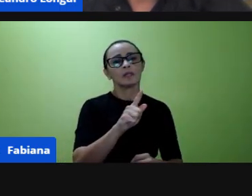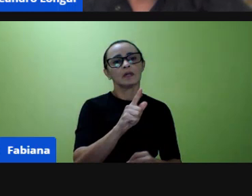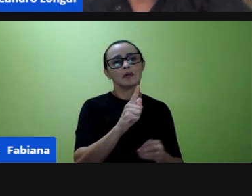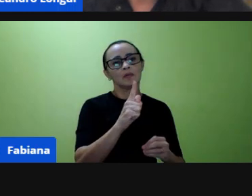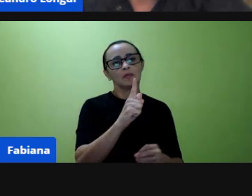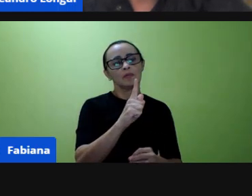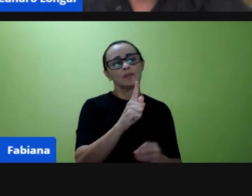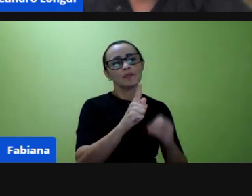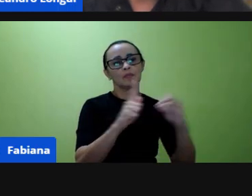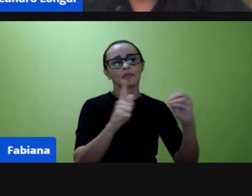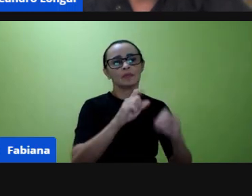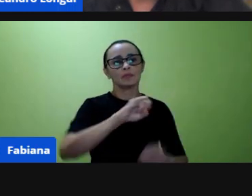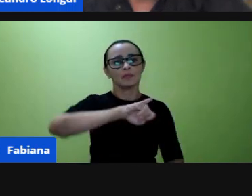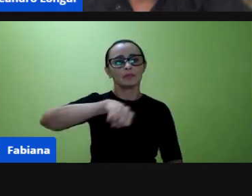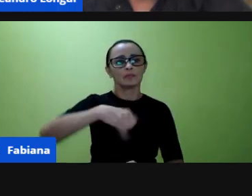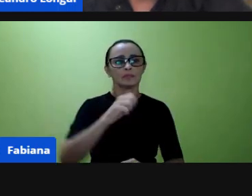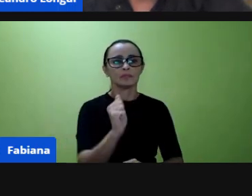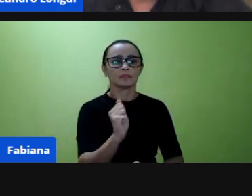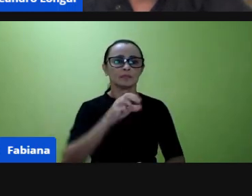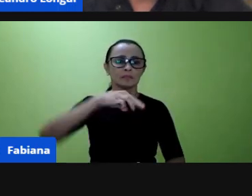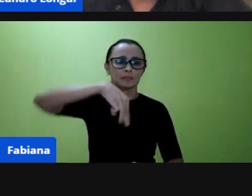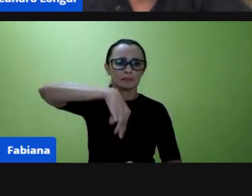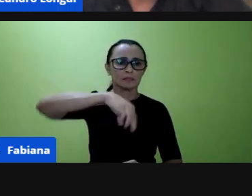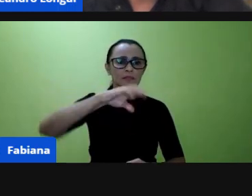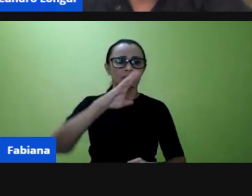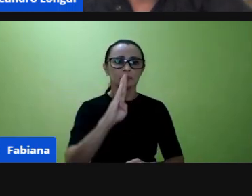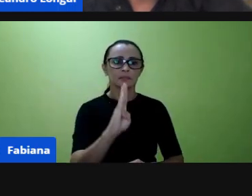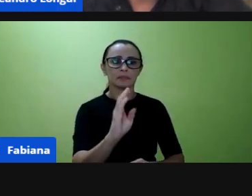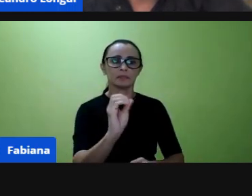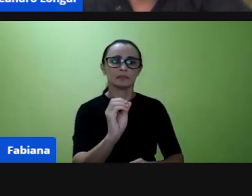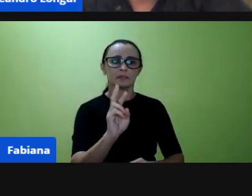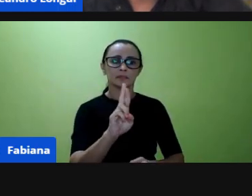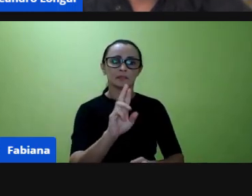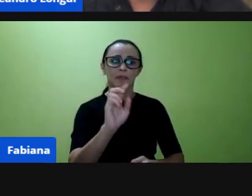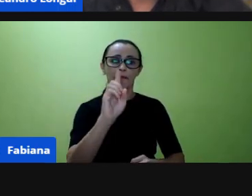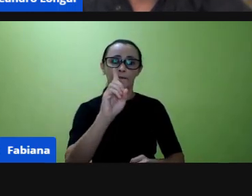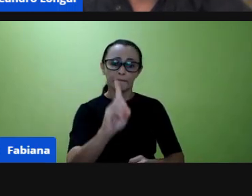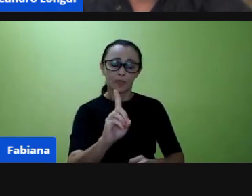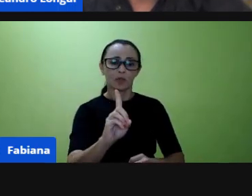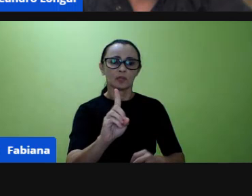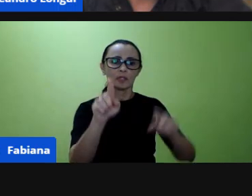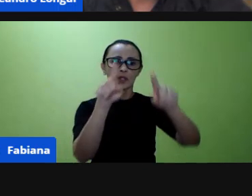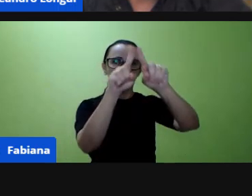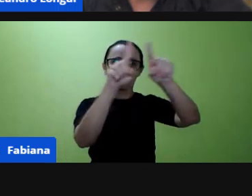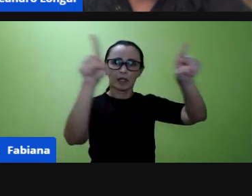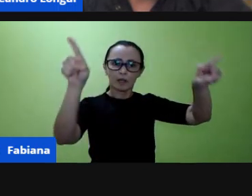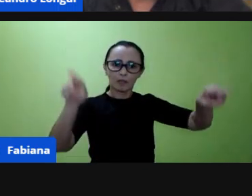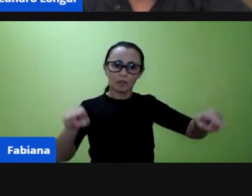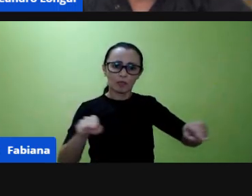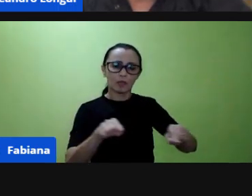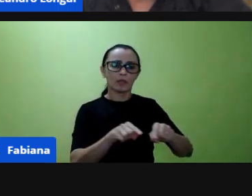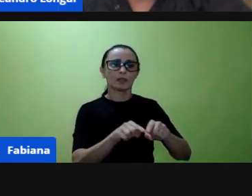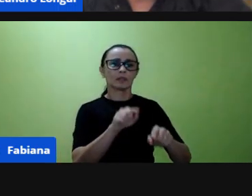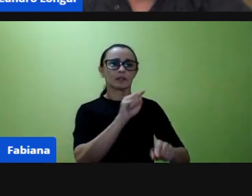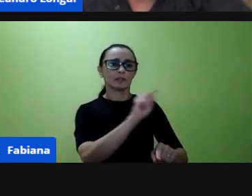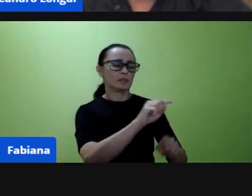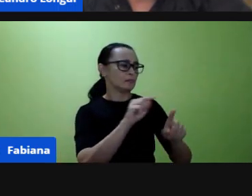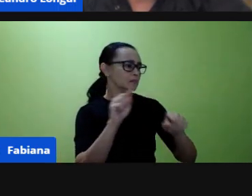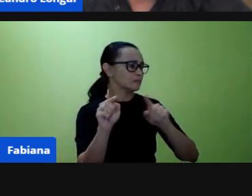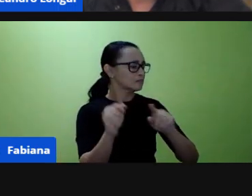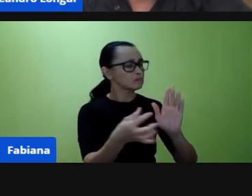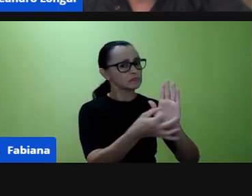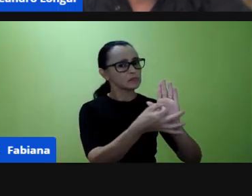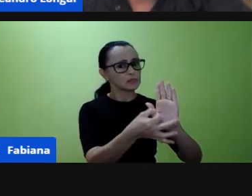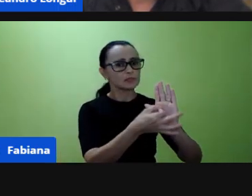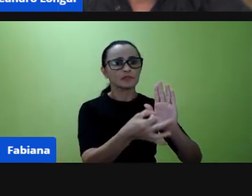de quadro interativo, né? E aí ele sugeriu, né? Falou, professor, tem isso aqui, dá